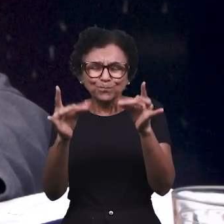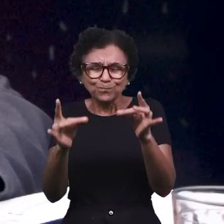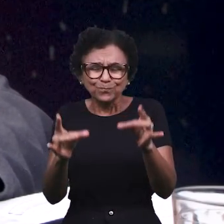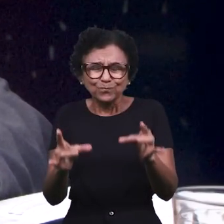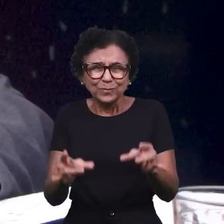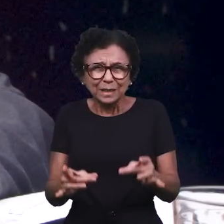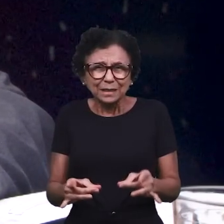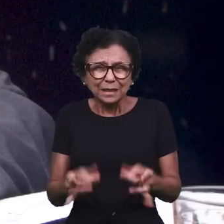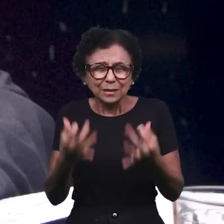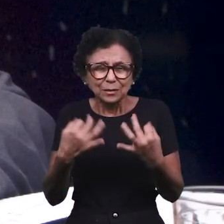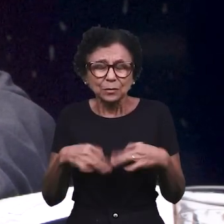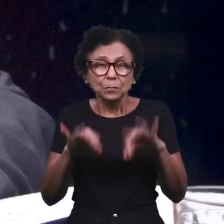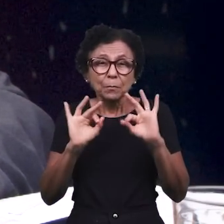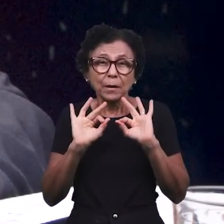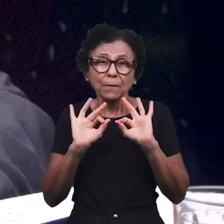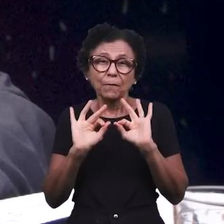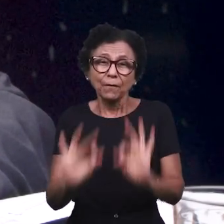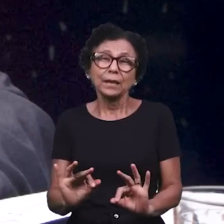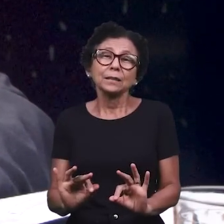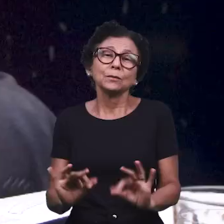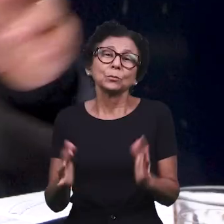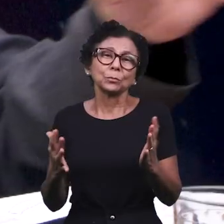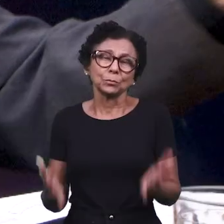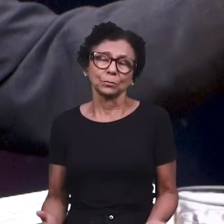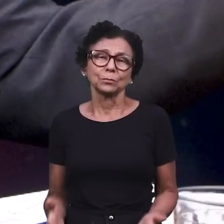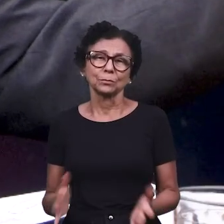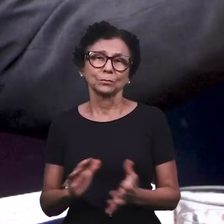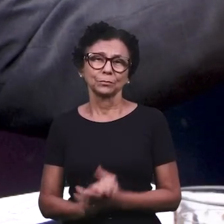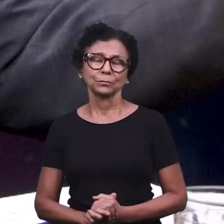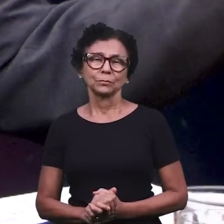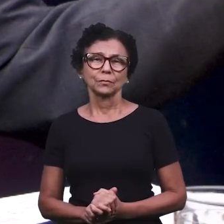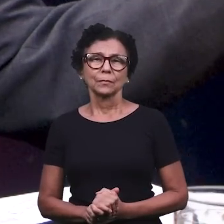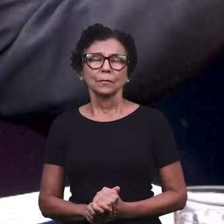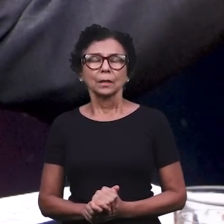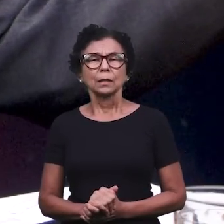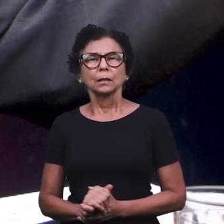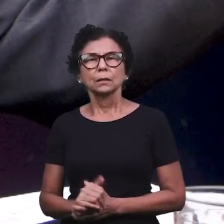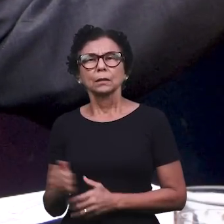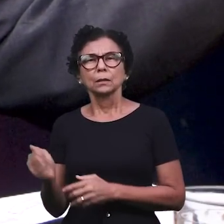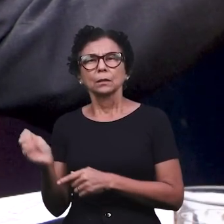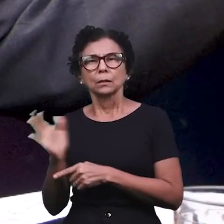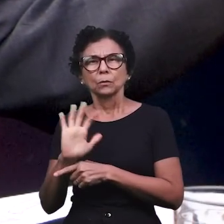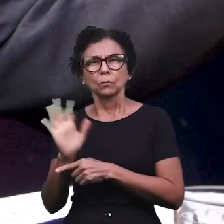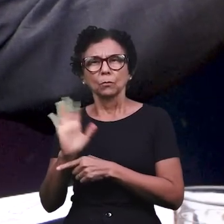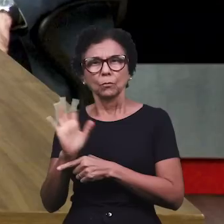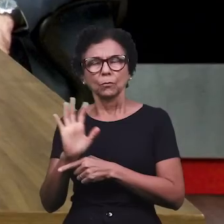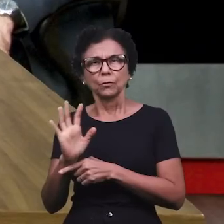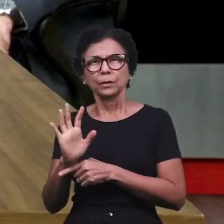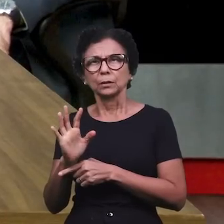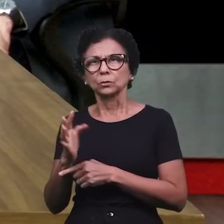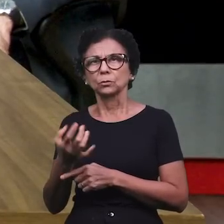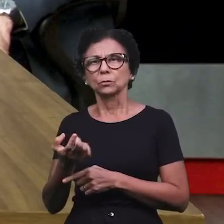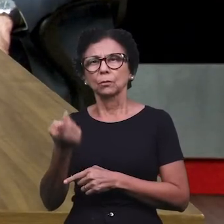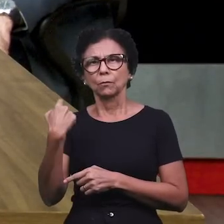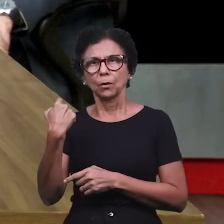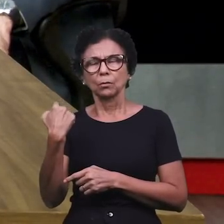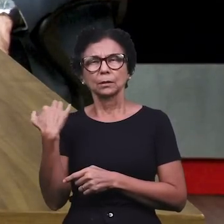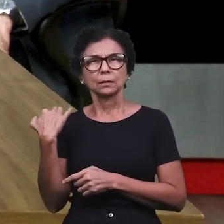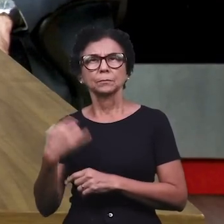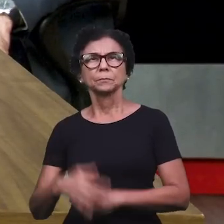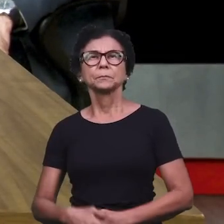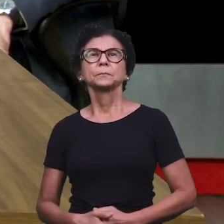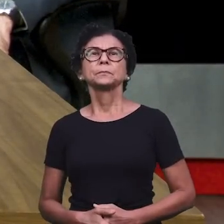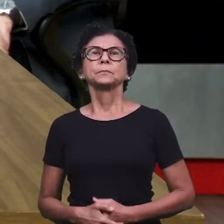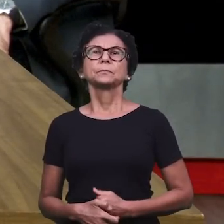irem se ajustando devagar. E é isso que mostra o slide anterior aqui, que o Cleiton estava falando. Volta aqui um slide para mim,